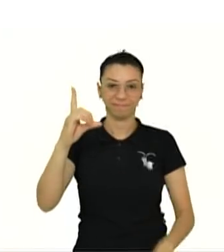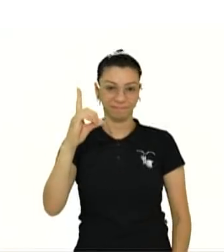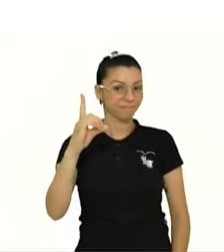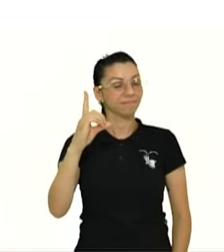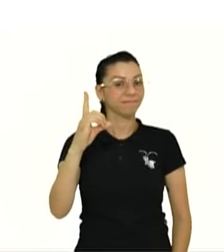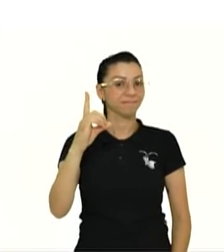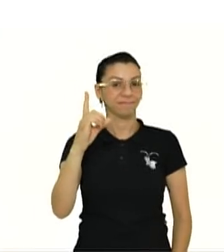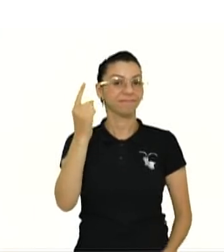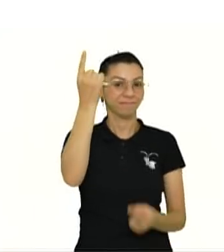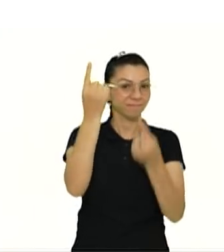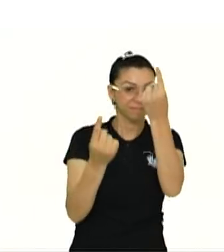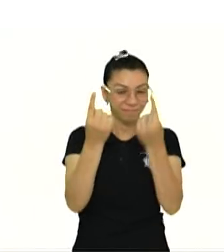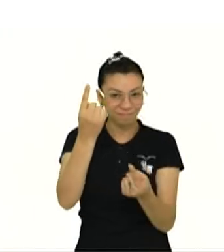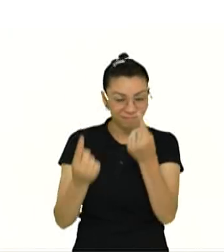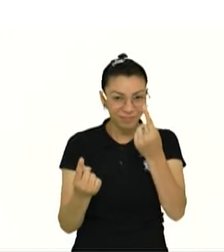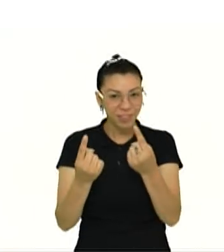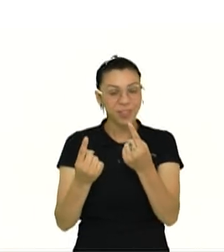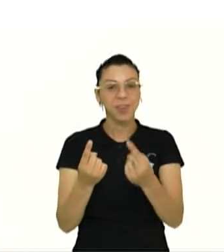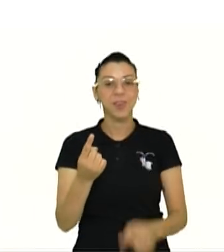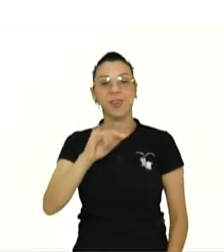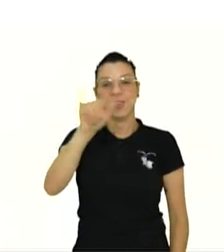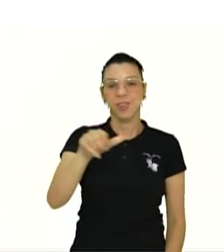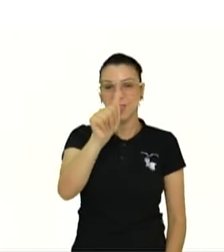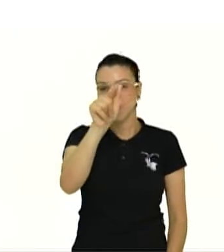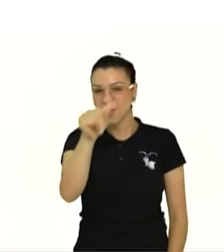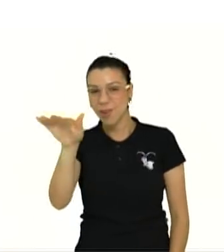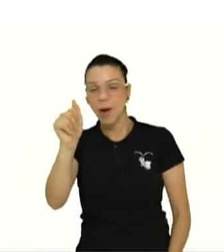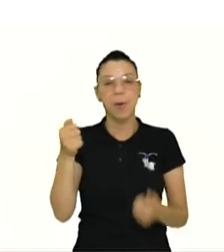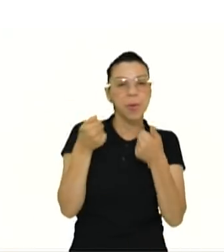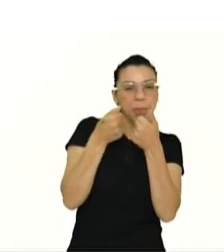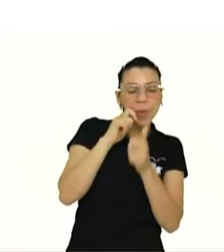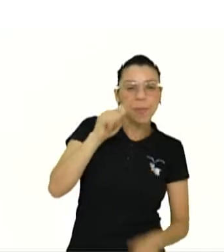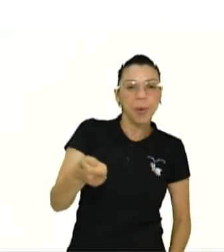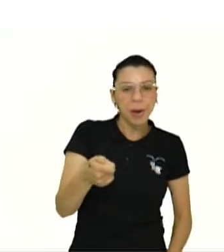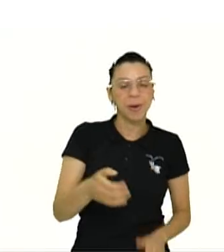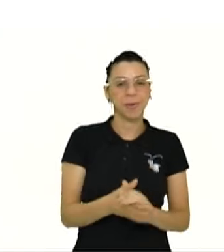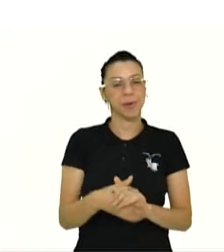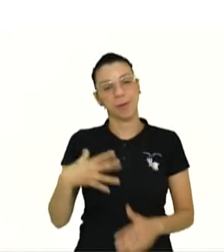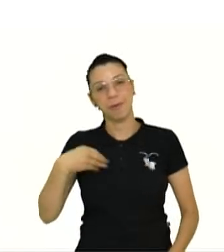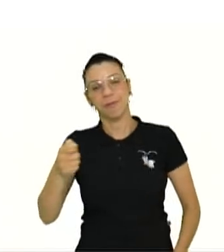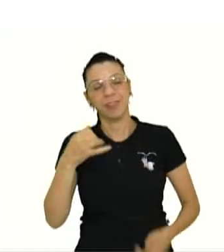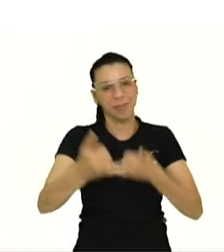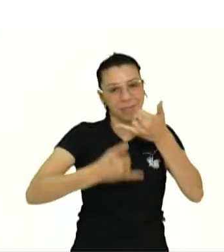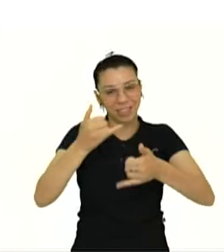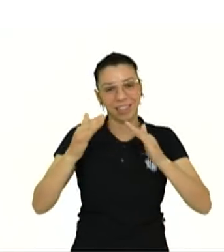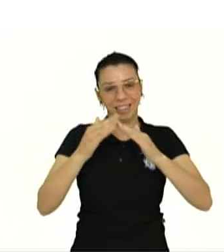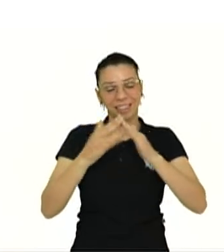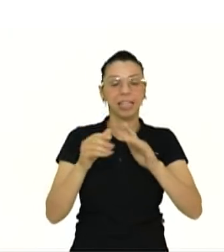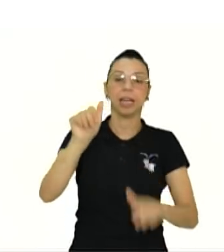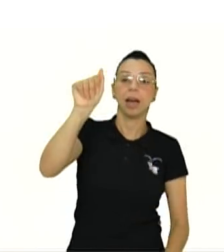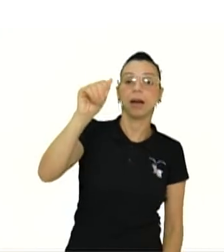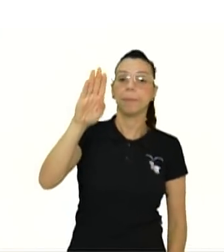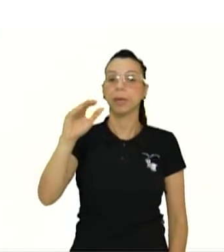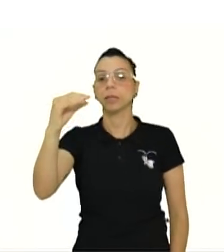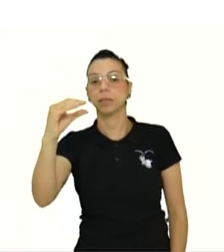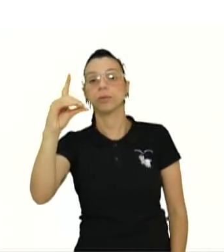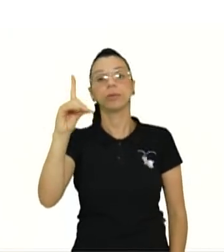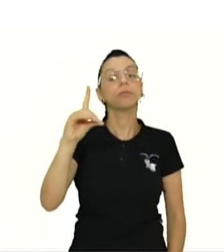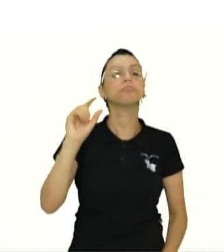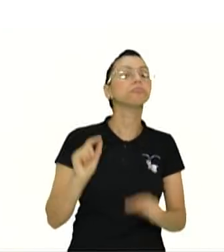foi o João do pão, como diz o meu filho, brincando comigo lá em casa? Foi letra A, B, C ou